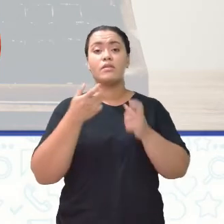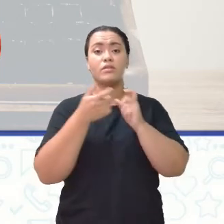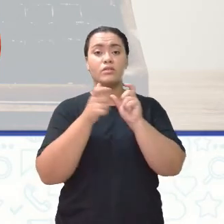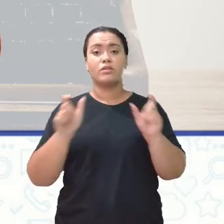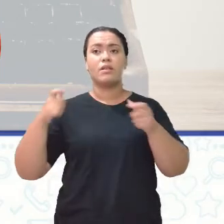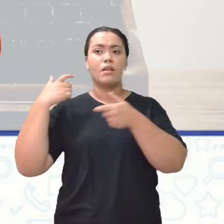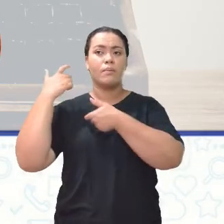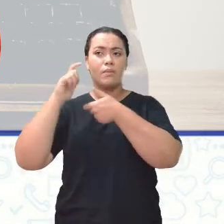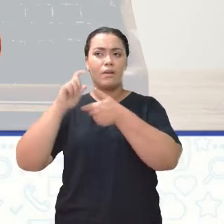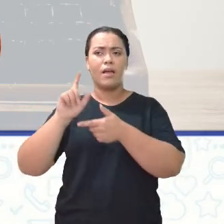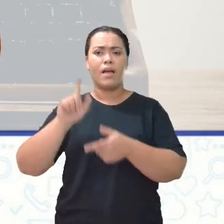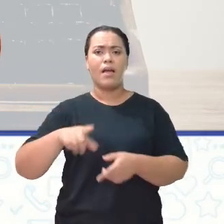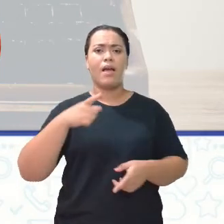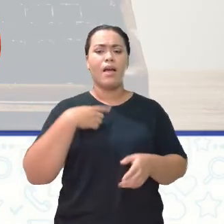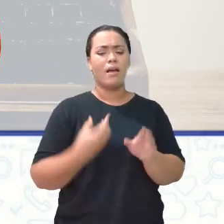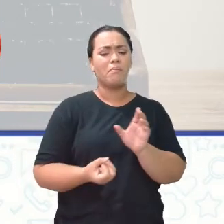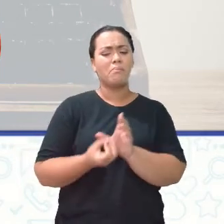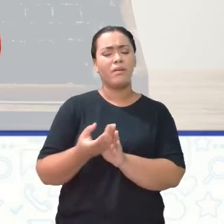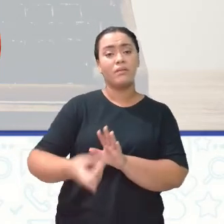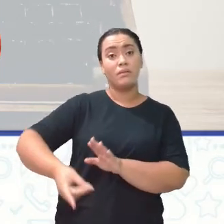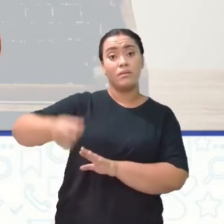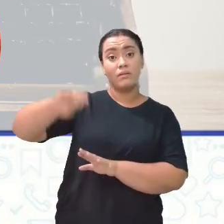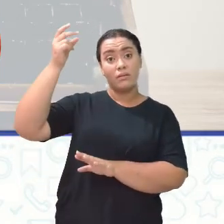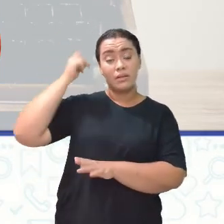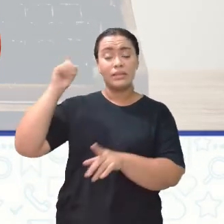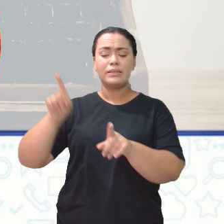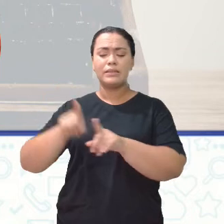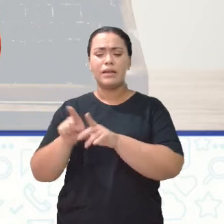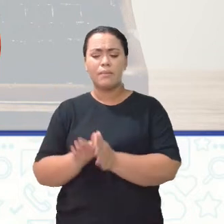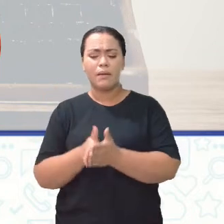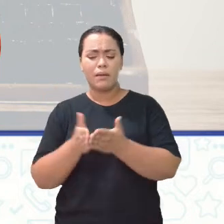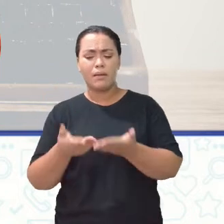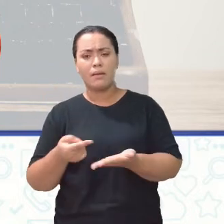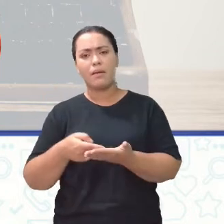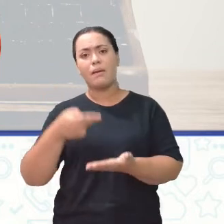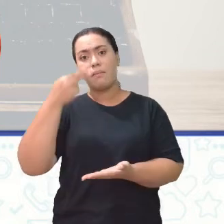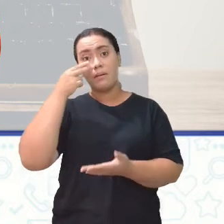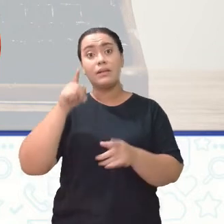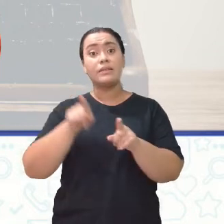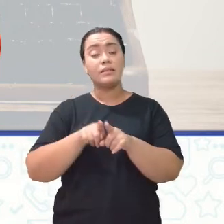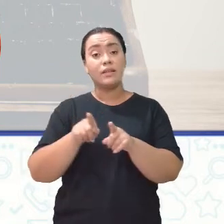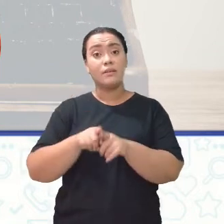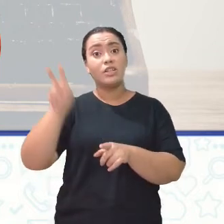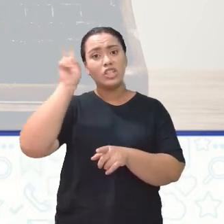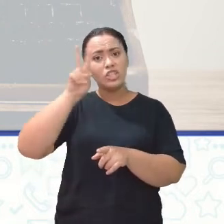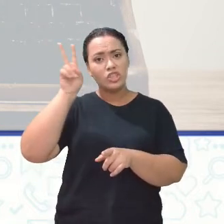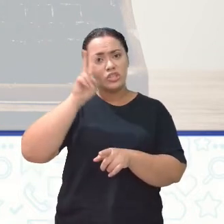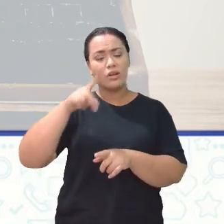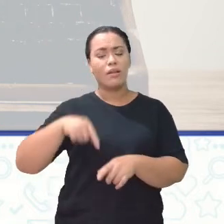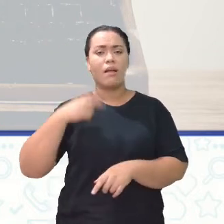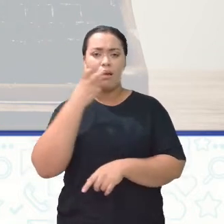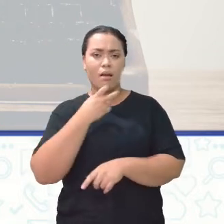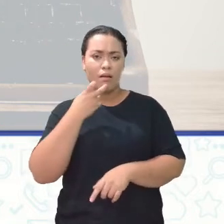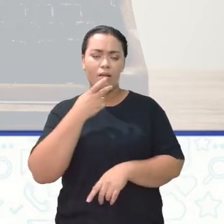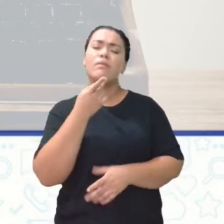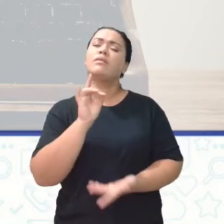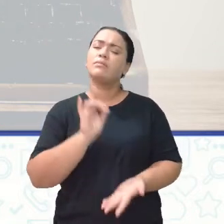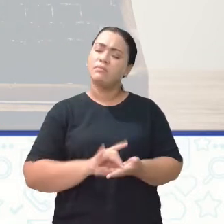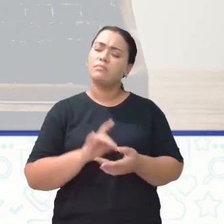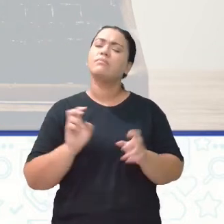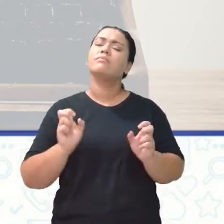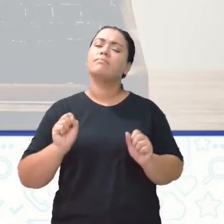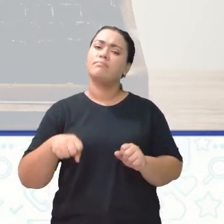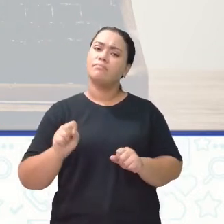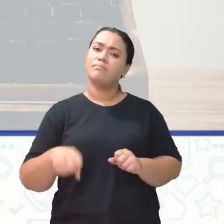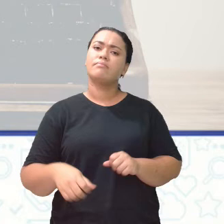tem a sua origem na antiguidade, nas passagens bíblicas e na história por meio da oralidade. Sim ou não? Sim, professora, você